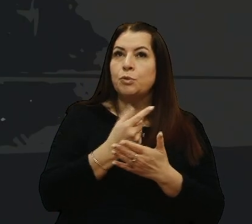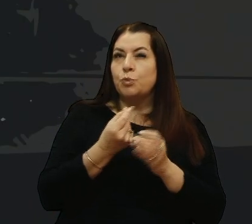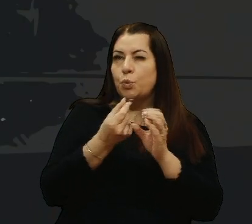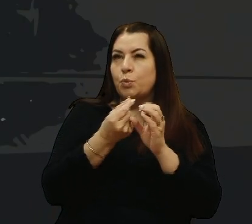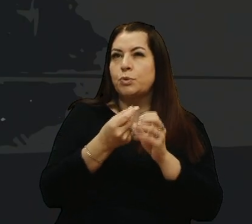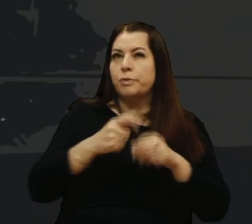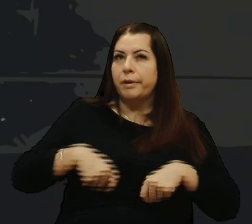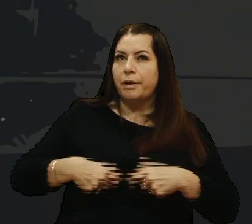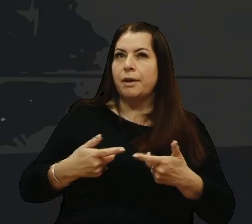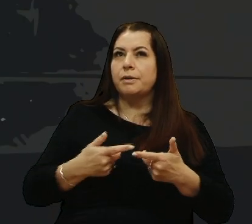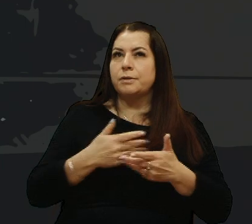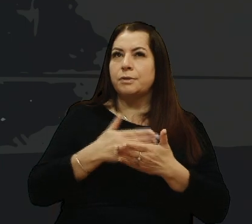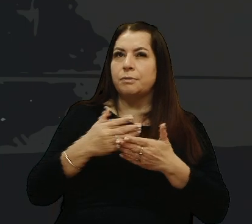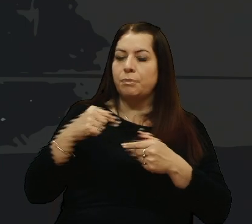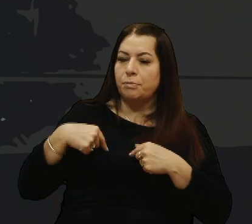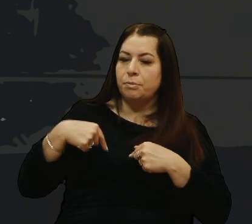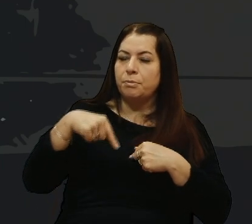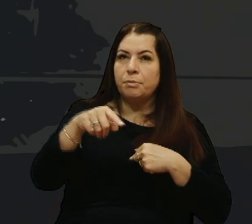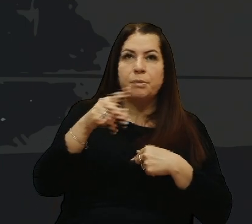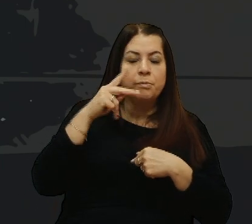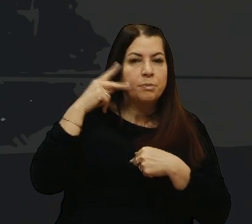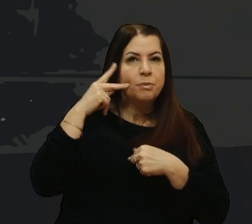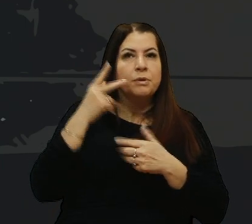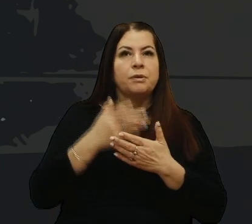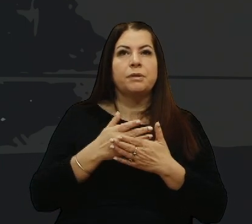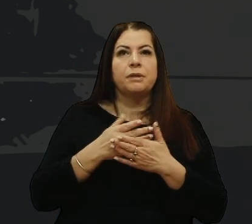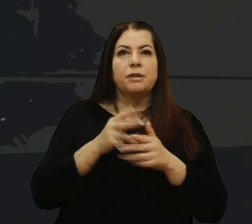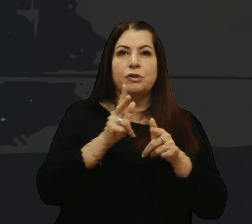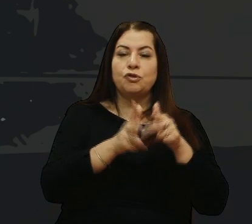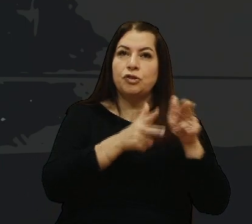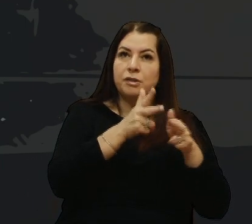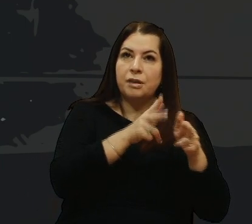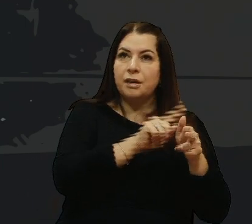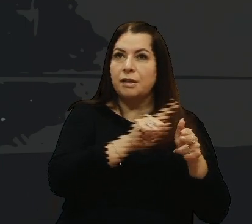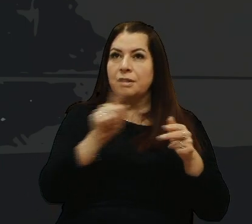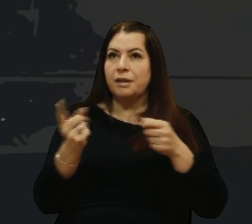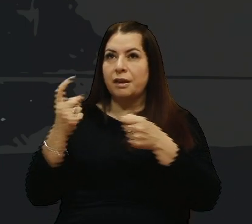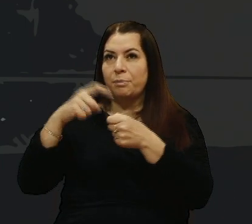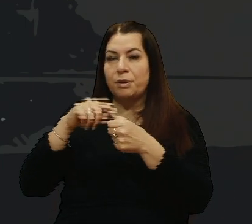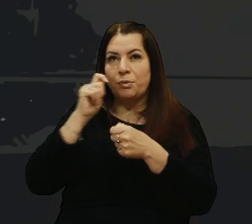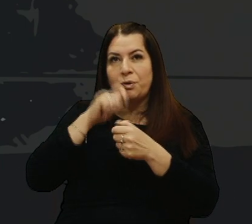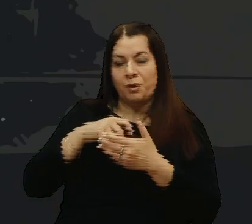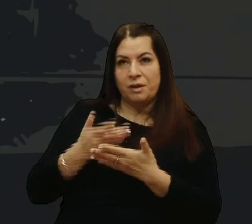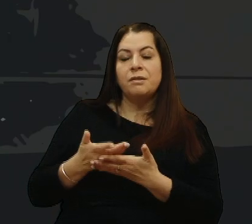de gastos a partir do deslocamento da Polônia, de trem até a capital ucraniana,